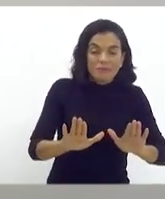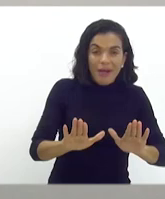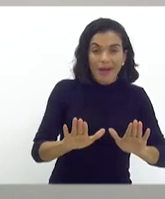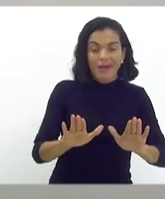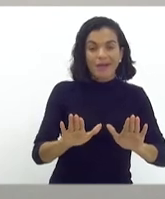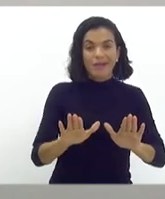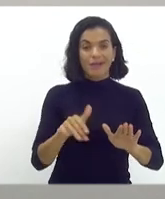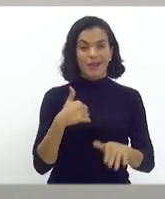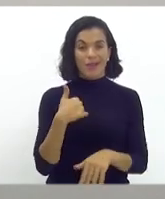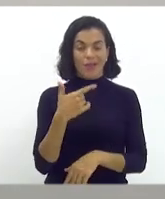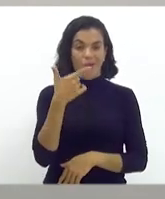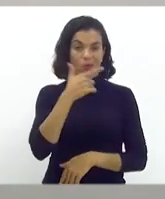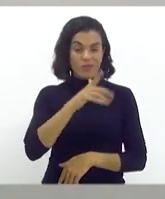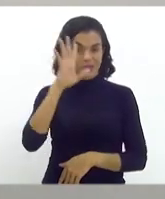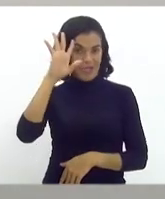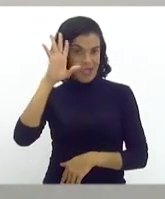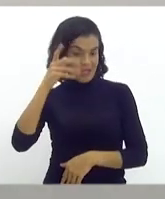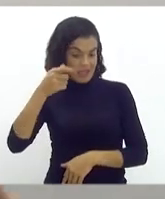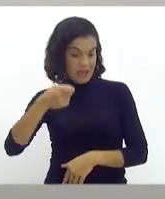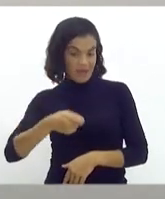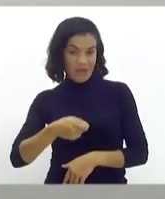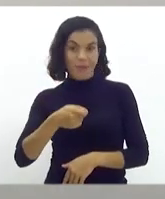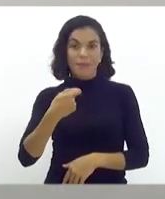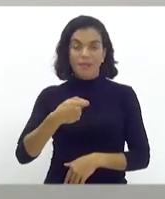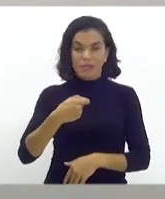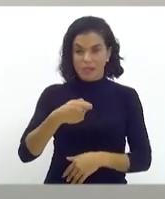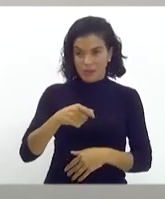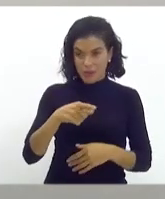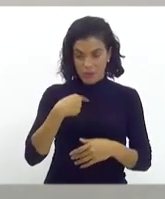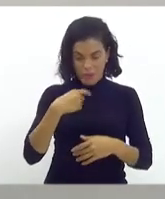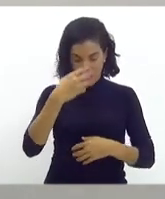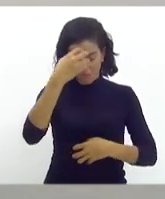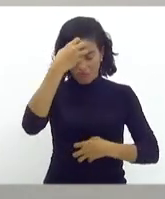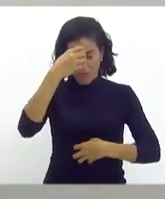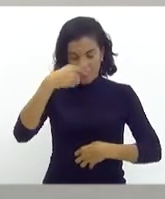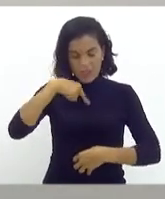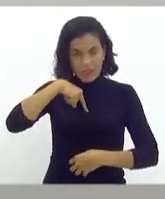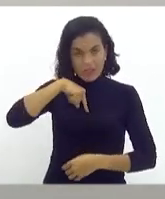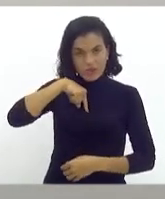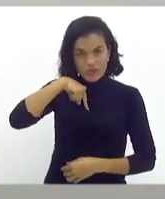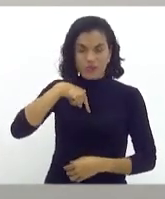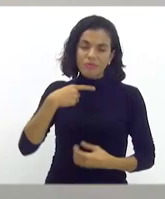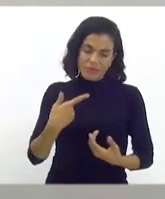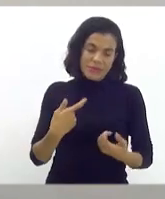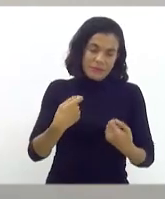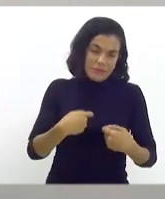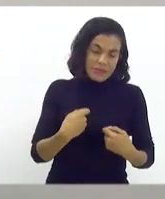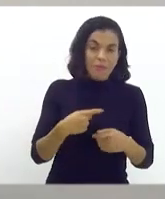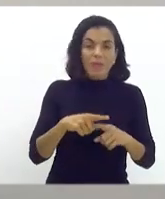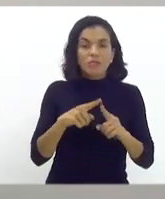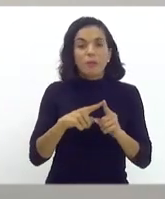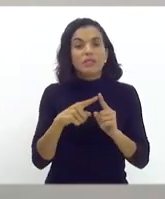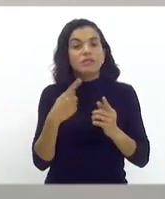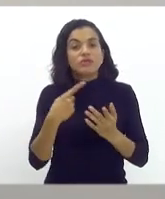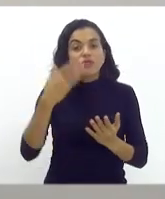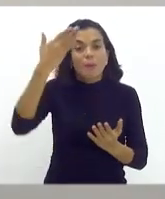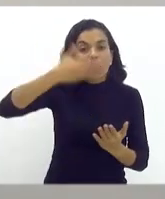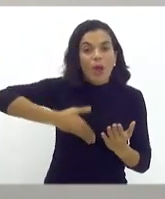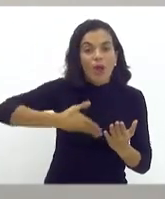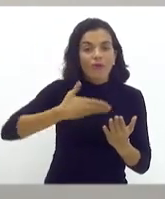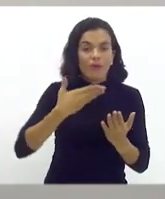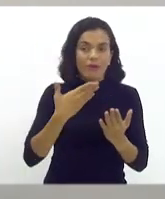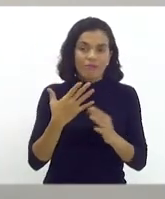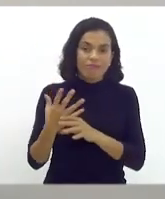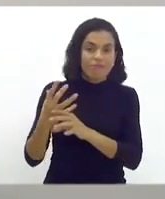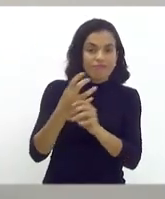eu tenha essa conclusão eu preciso não somente dos meus sentidos eu não nego é importante mas eu preciso de dados mais Concretos e